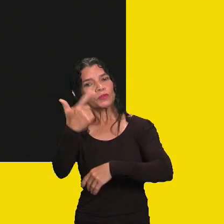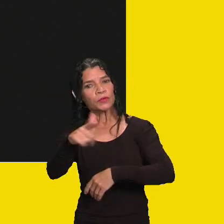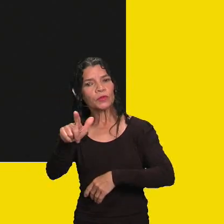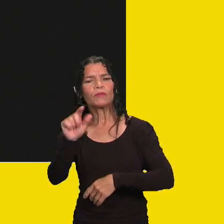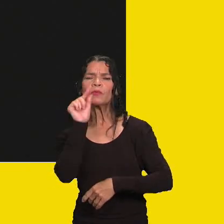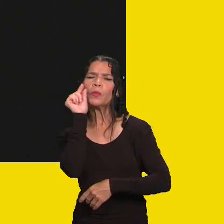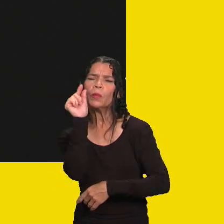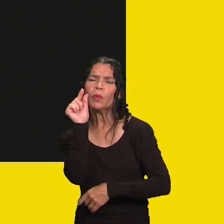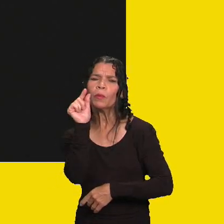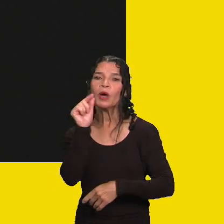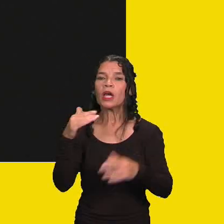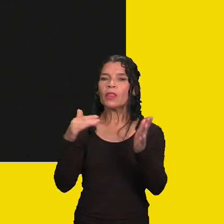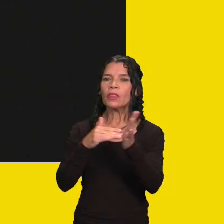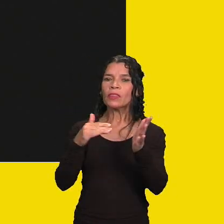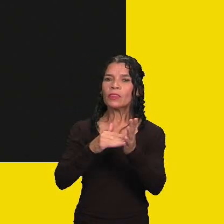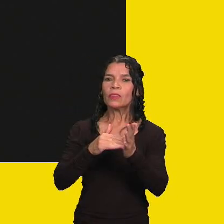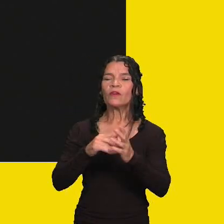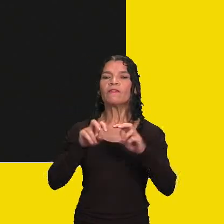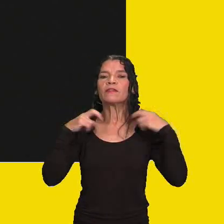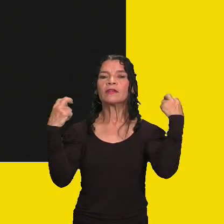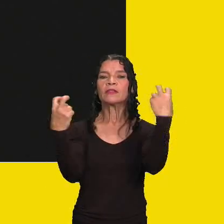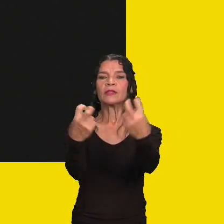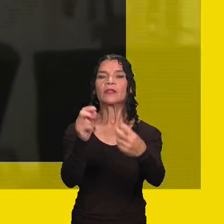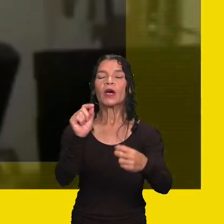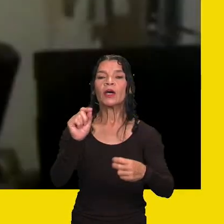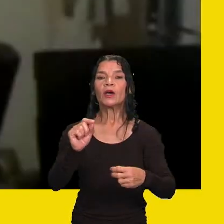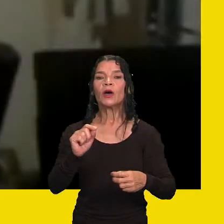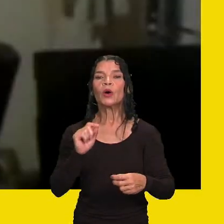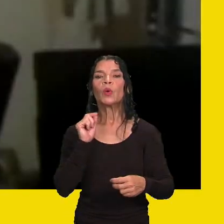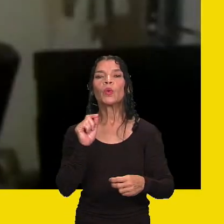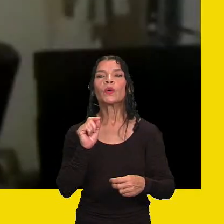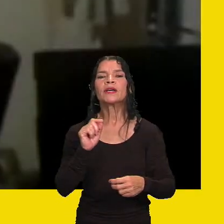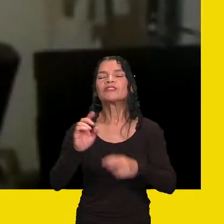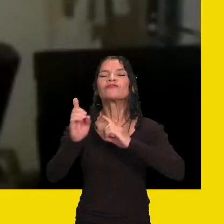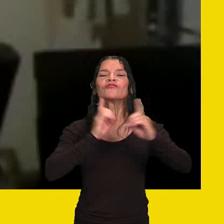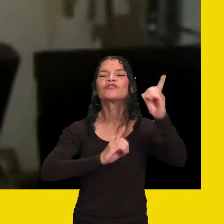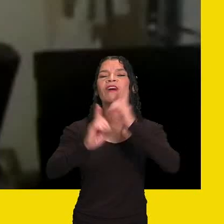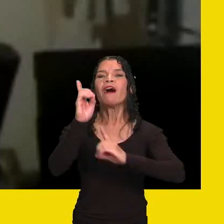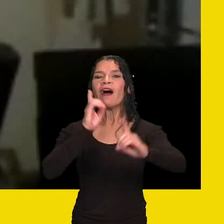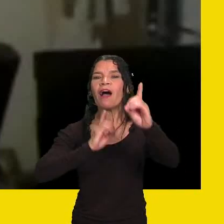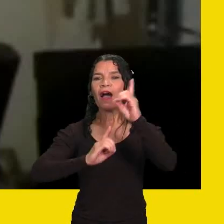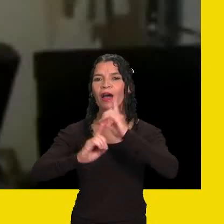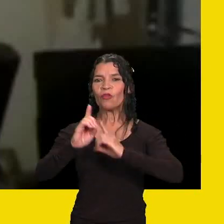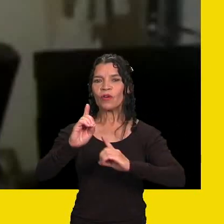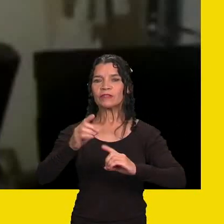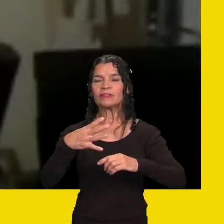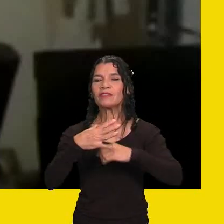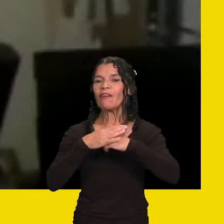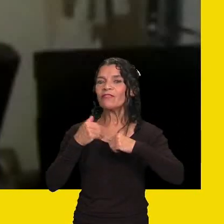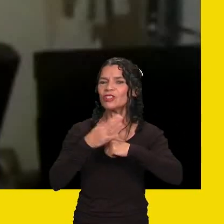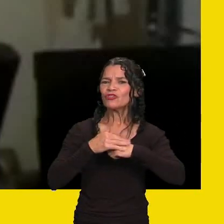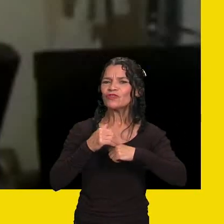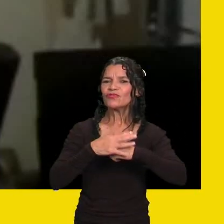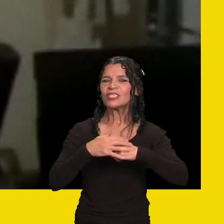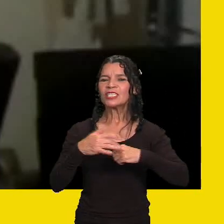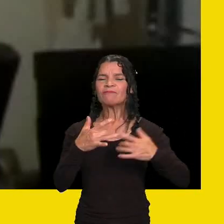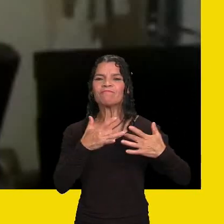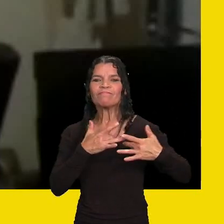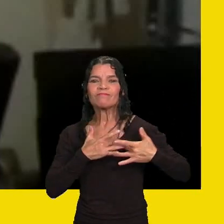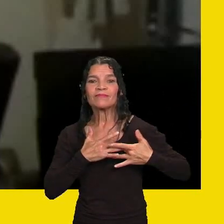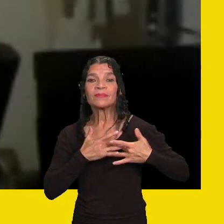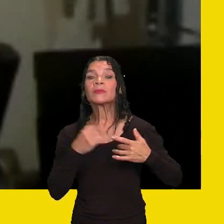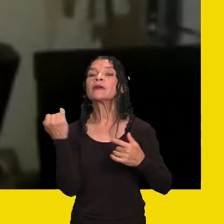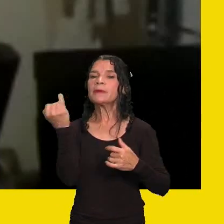um pouquinho nesse final, é sobre a afetividade. A gente está falando sobre diálogo, mas a afetividade, ela está